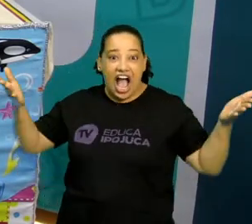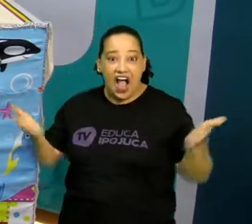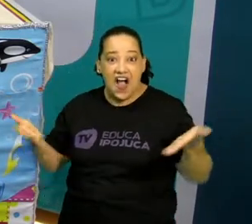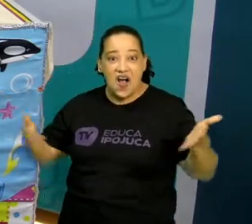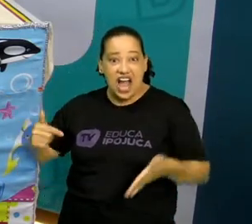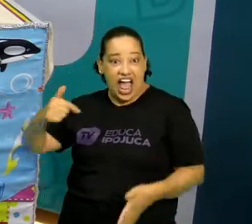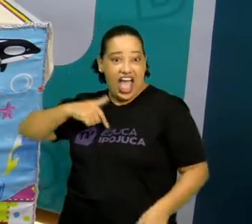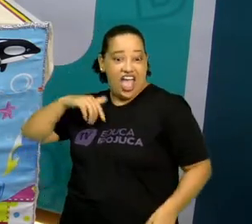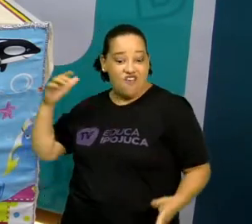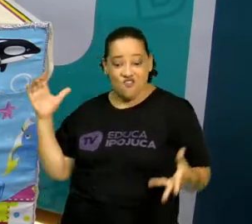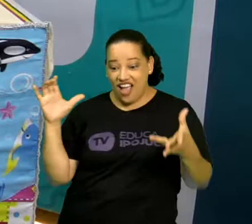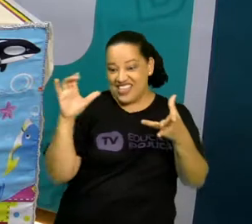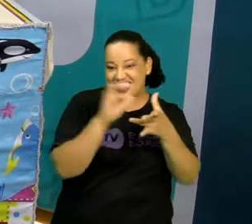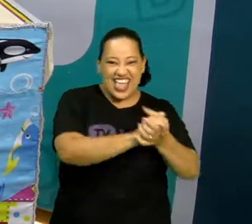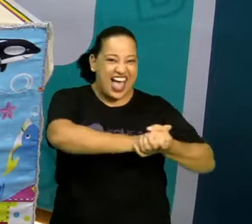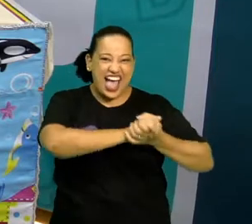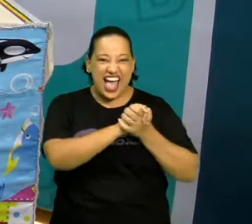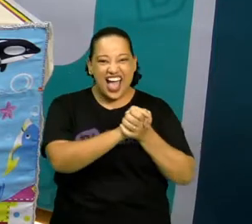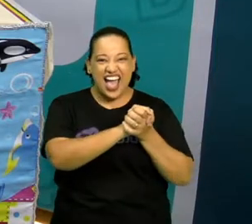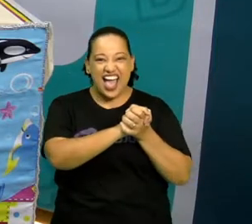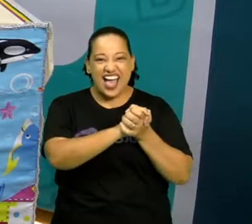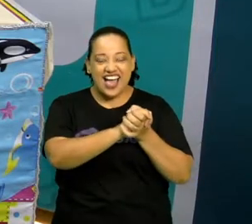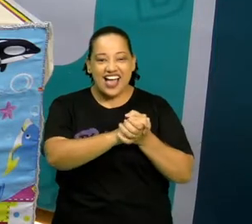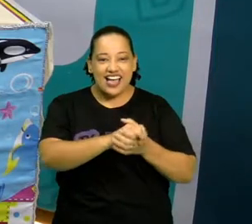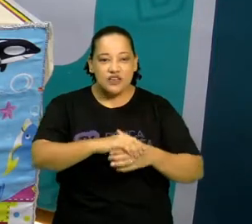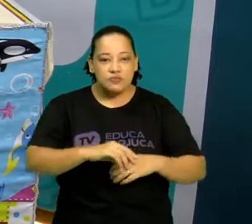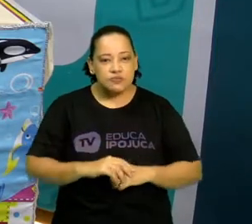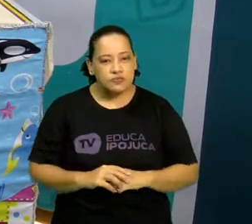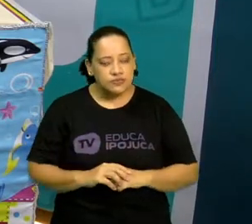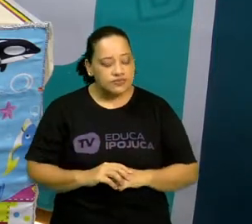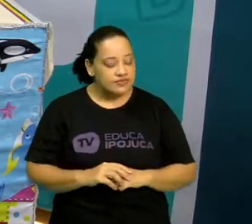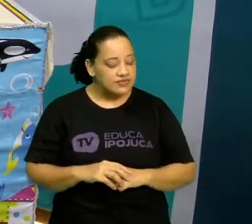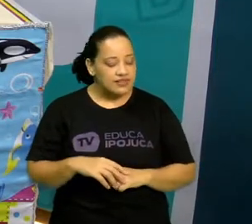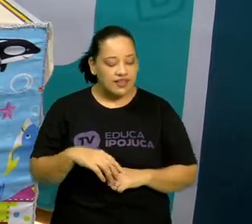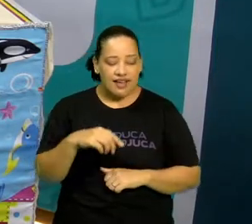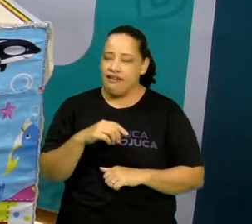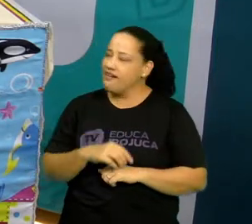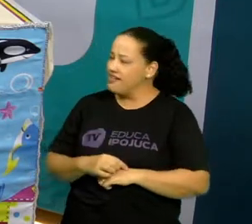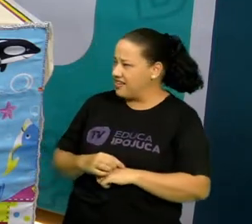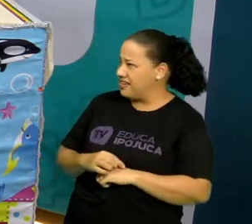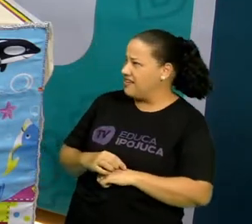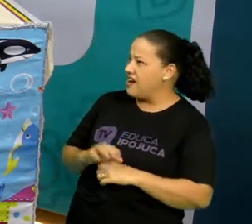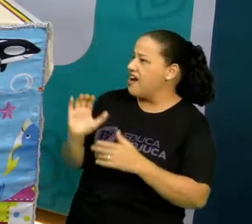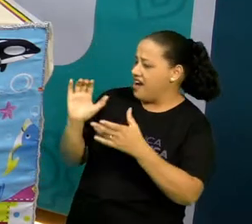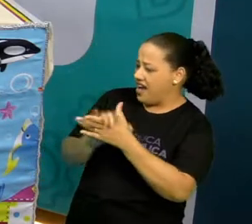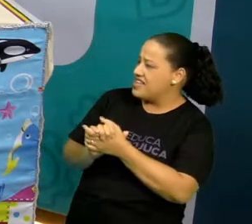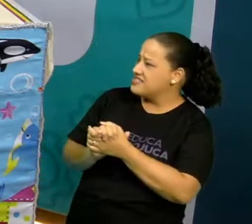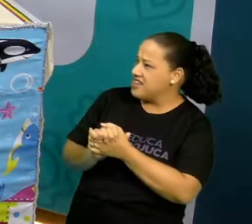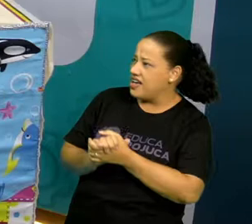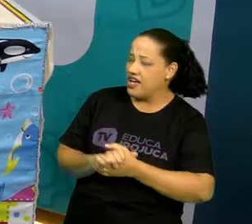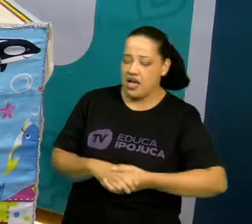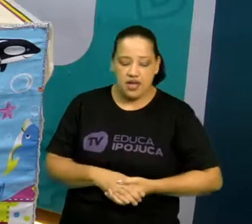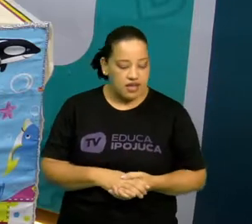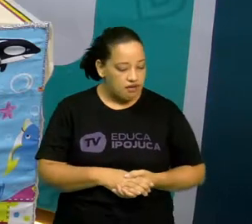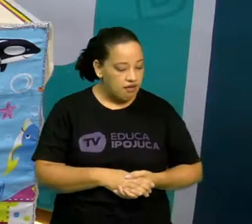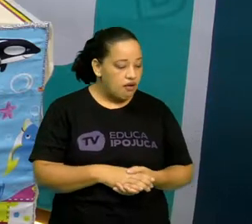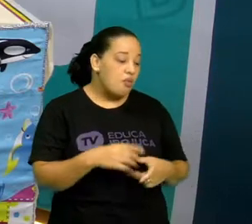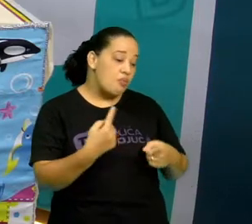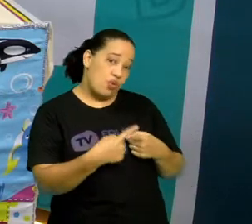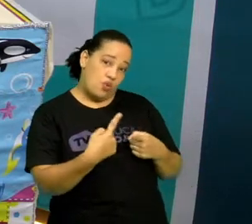me casar. Vai casar? É isso. Porque ela agora tava com dinheiro,